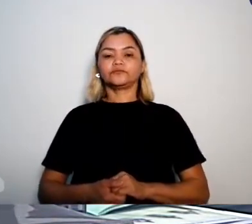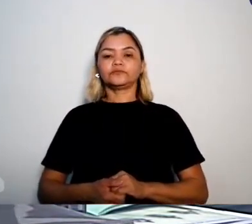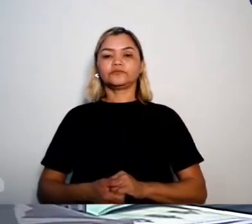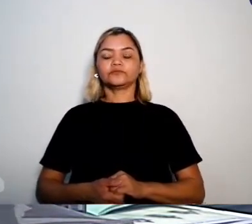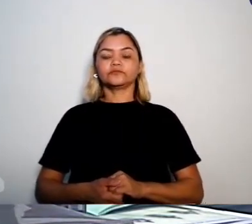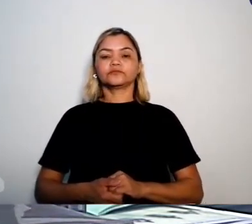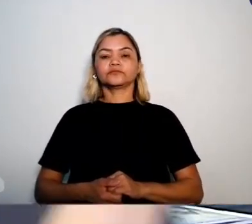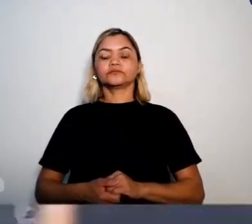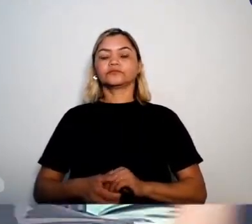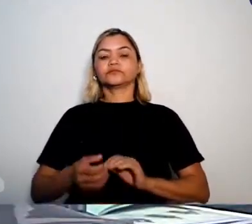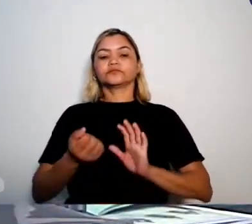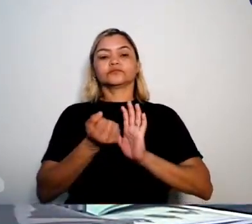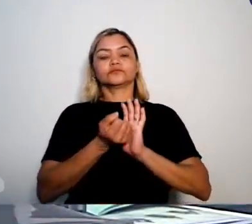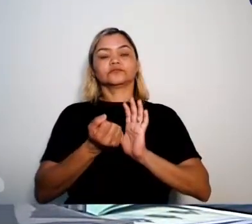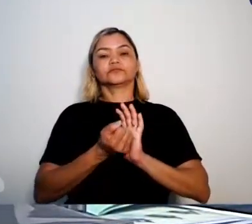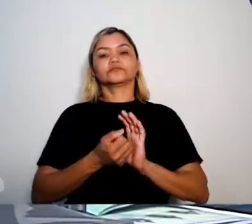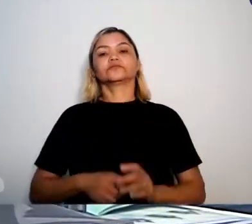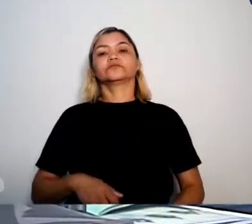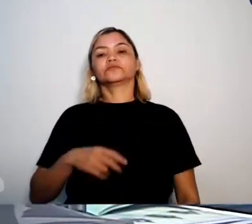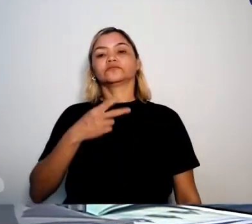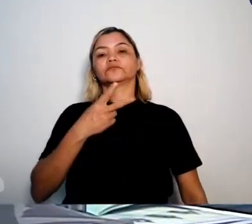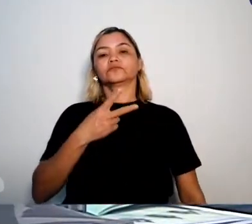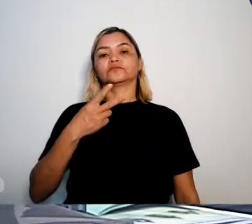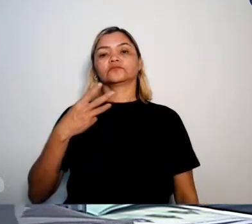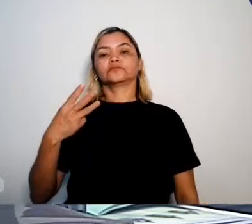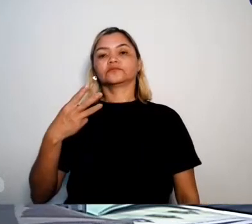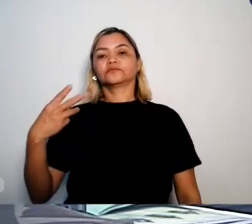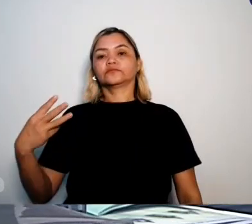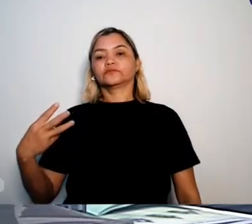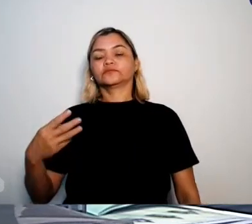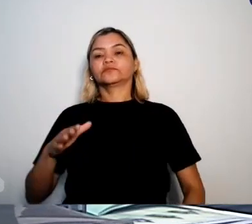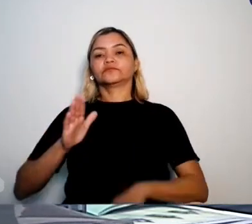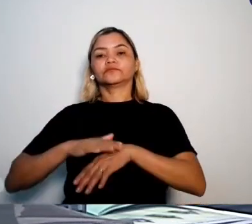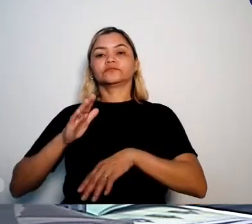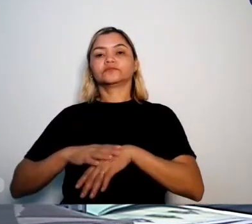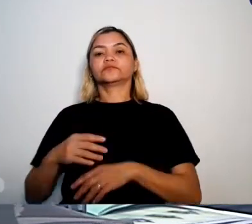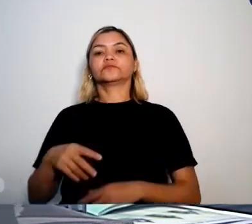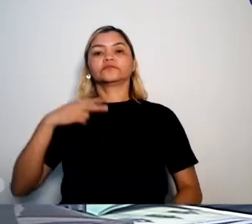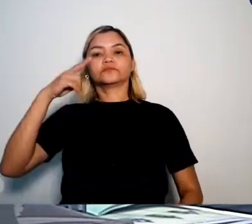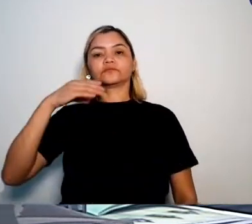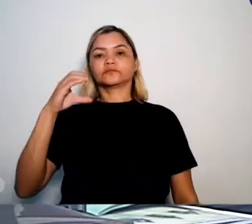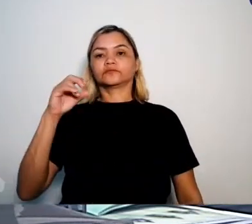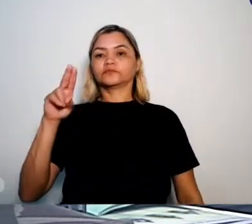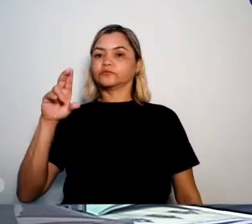Moção número 233, de autoria do vereador Kula.